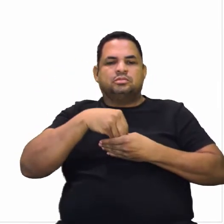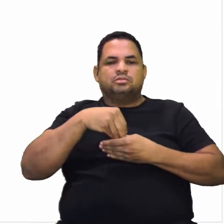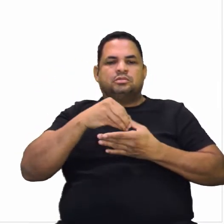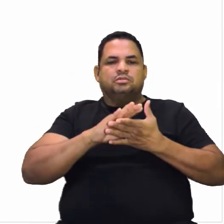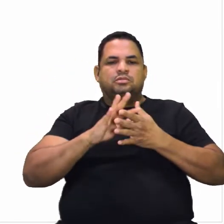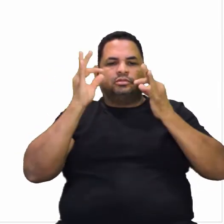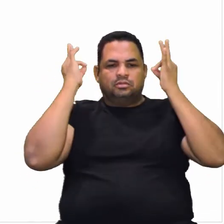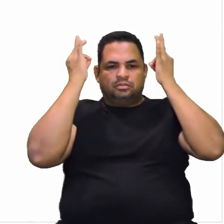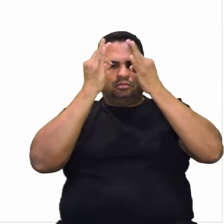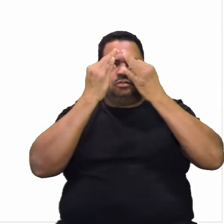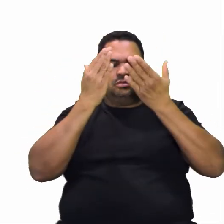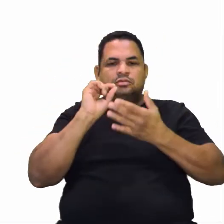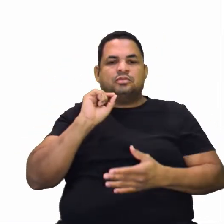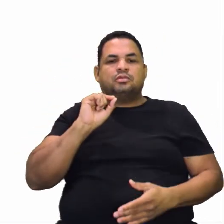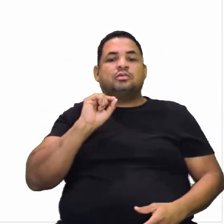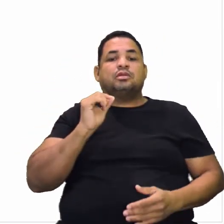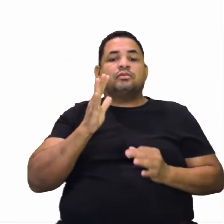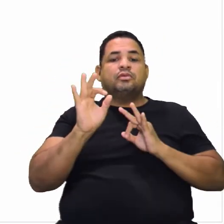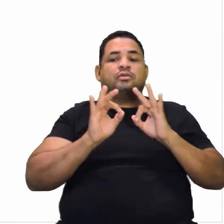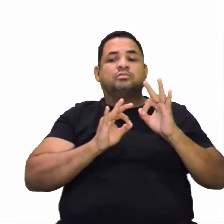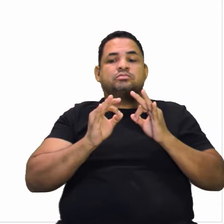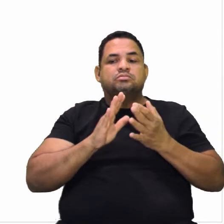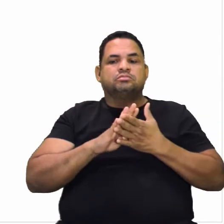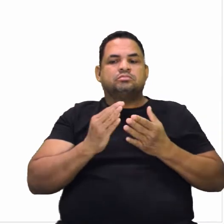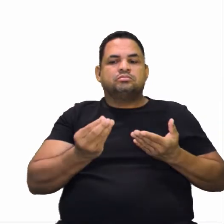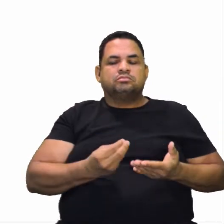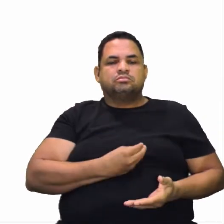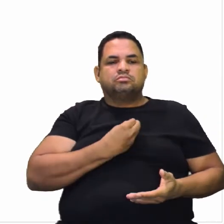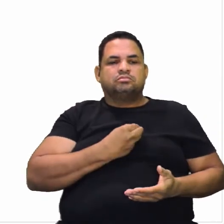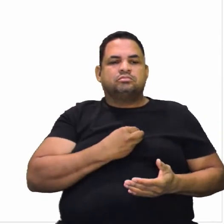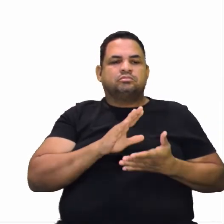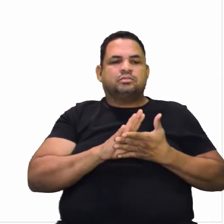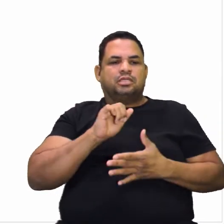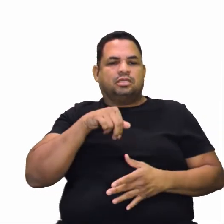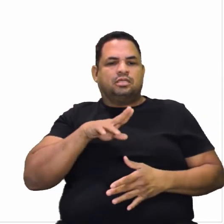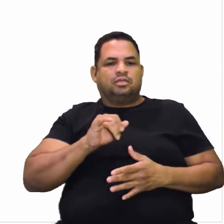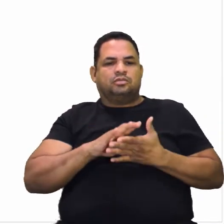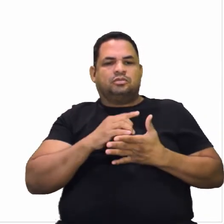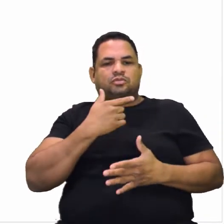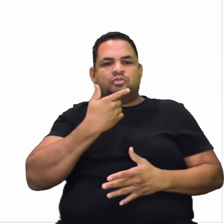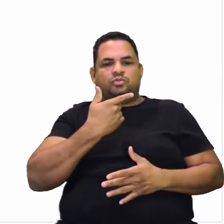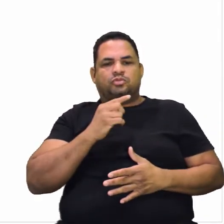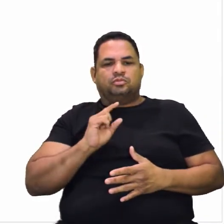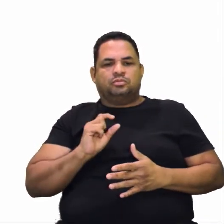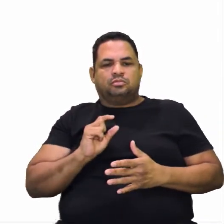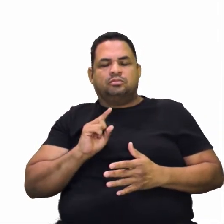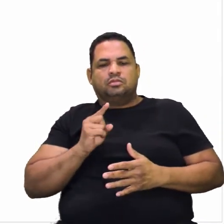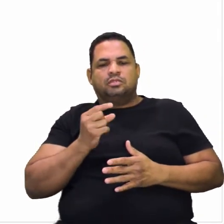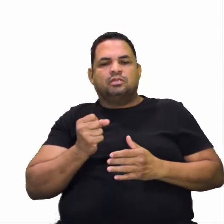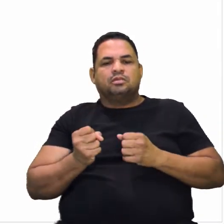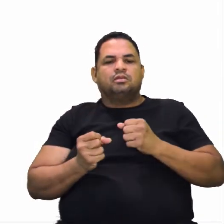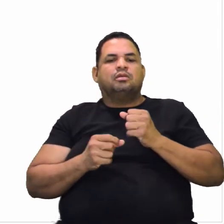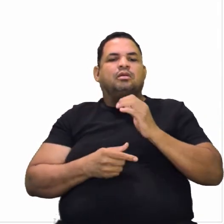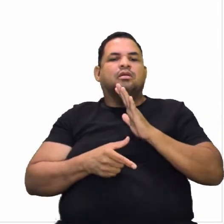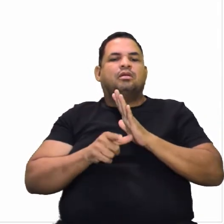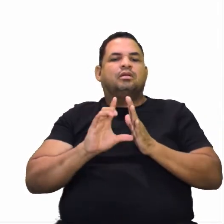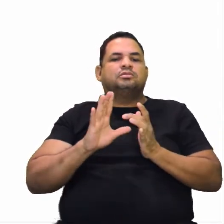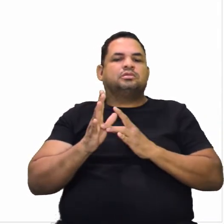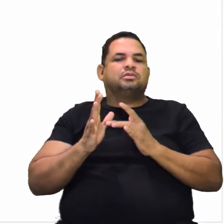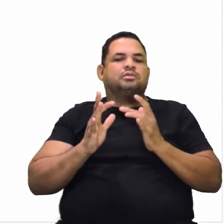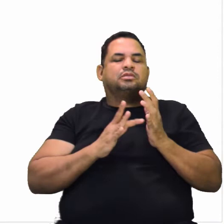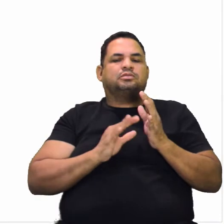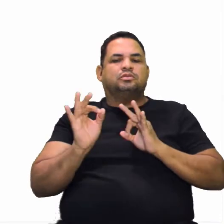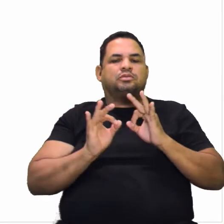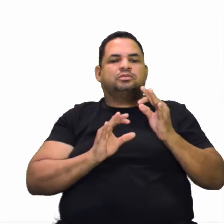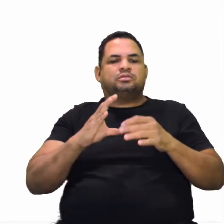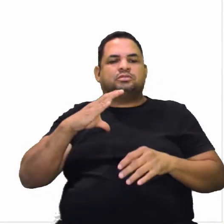são esses povos que vão se estabelecer na Grécia? Nós temos os aqueus, 2000 a.C., e fundaram a cidade de Micena.